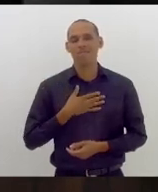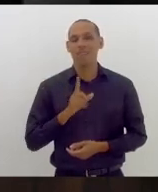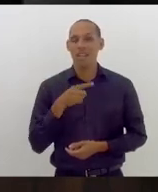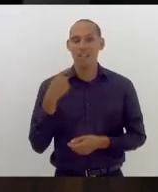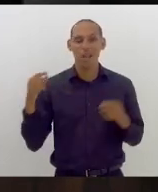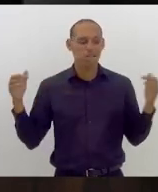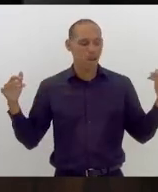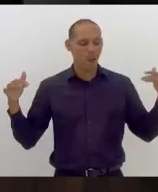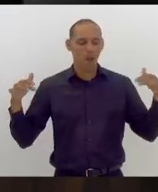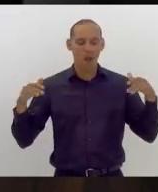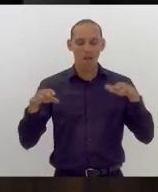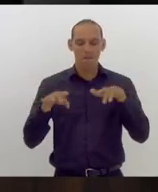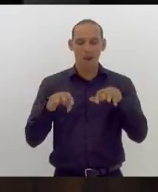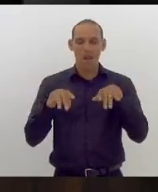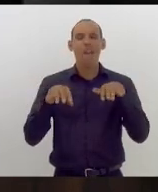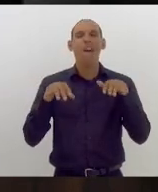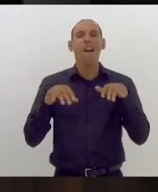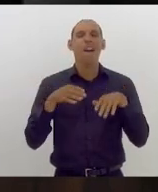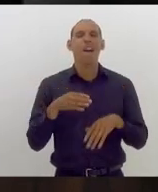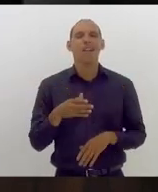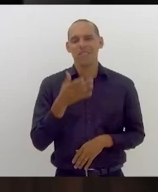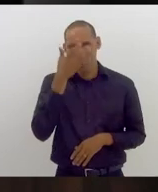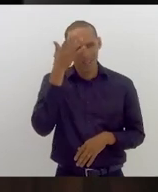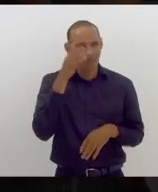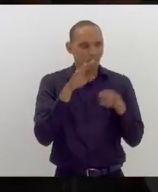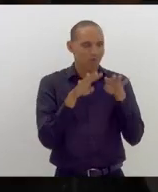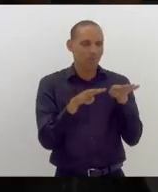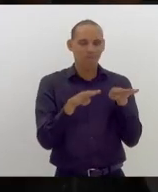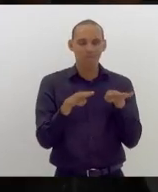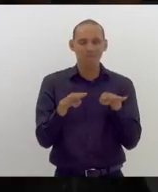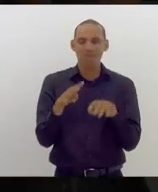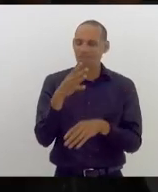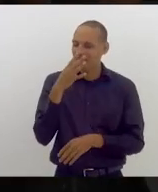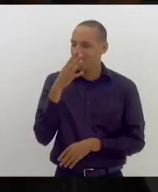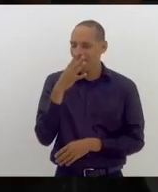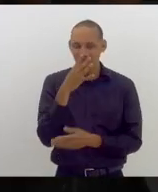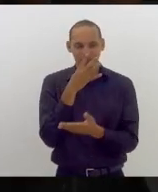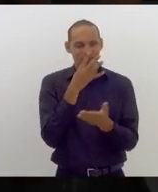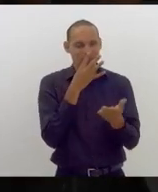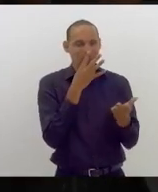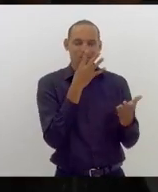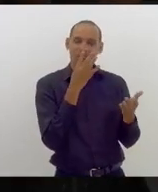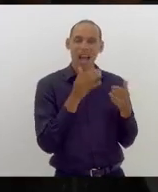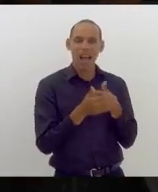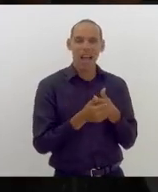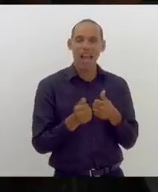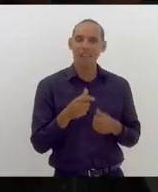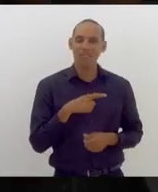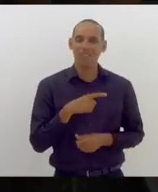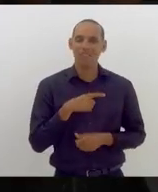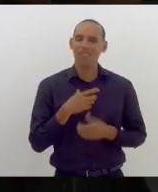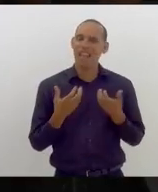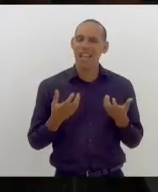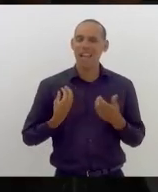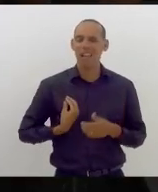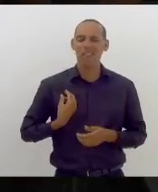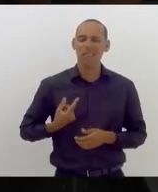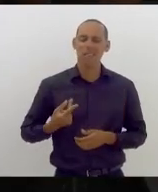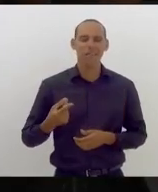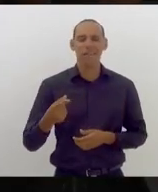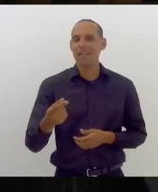reunindo tantas pessoas que eu admiro, que eu tenho carinho, que eu quero levar para a vida